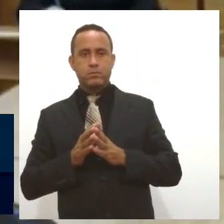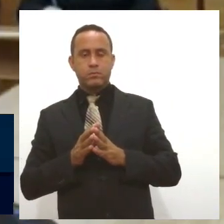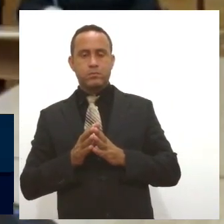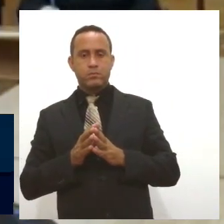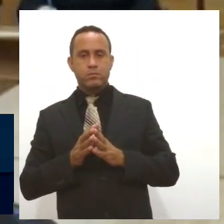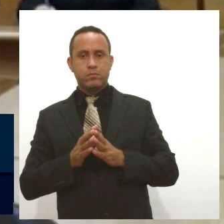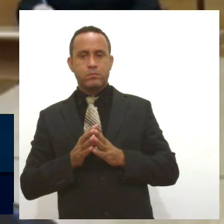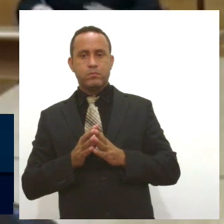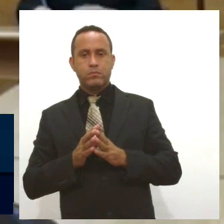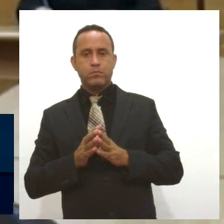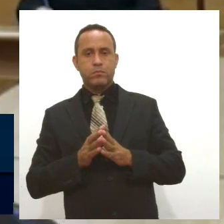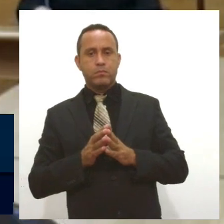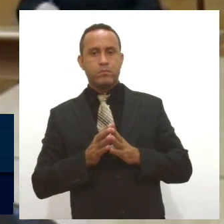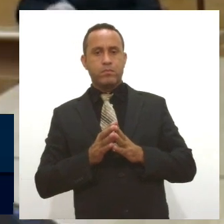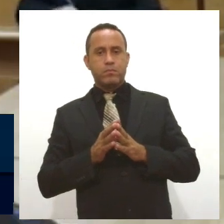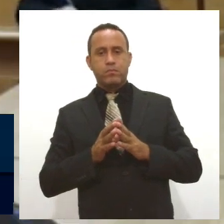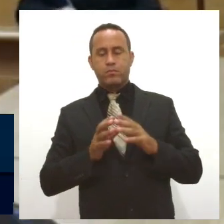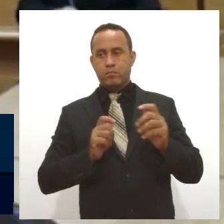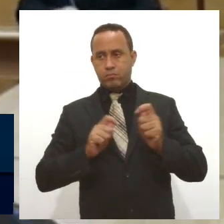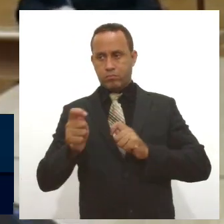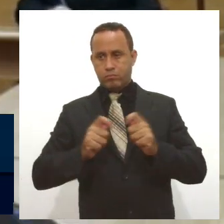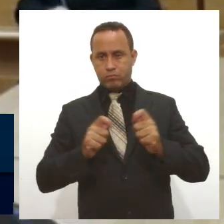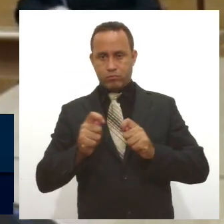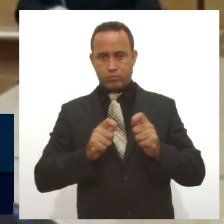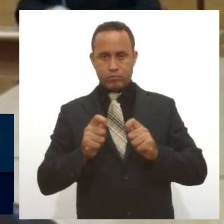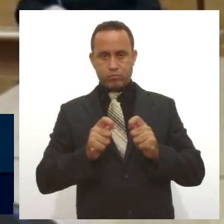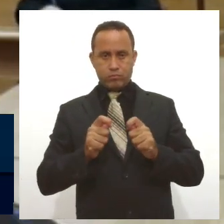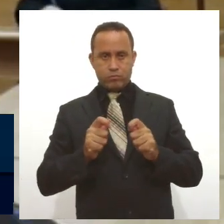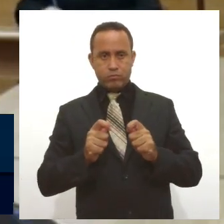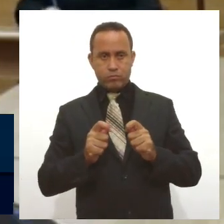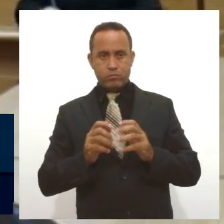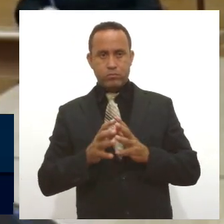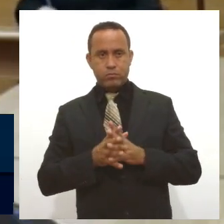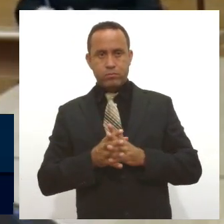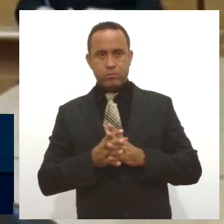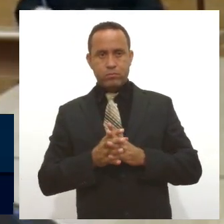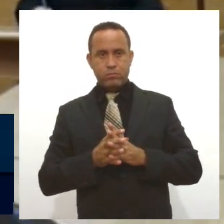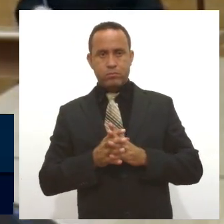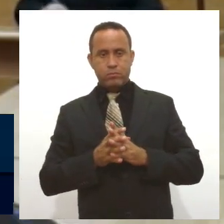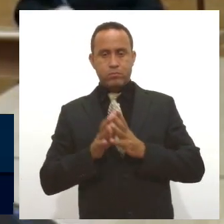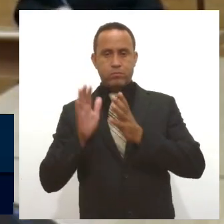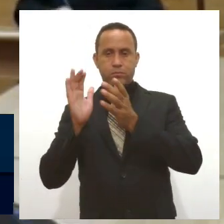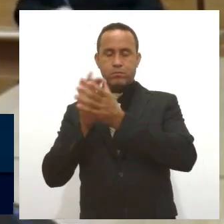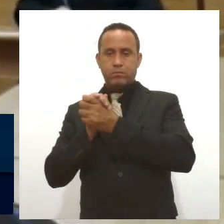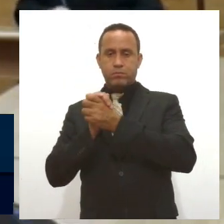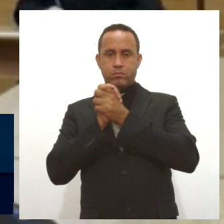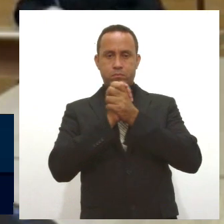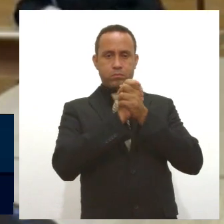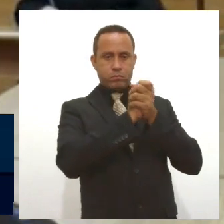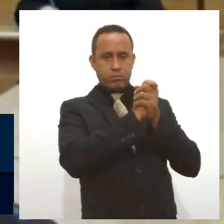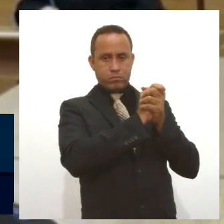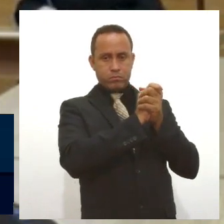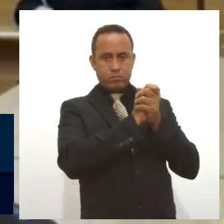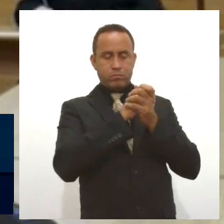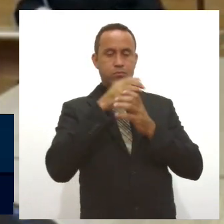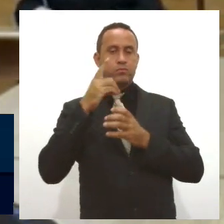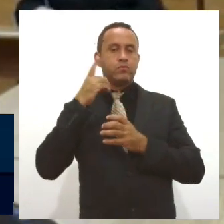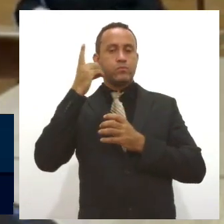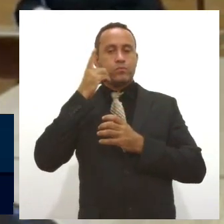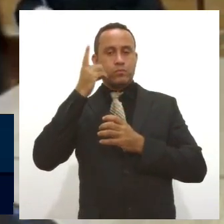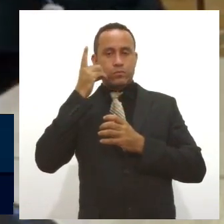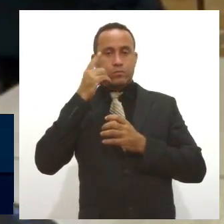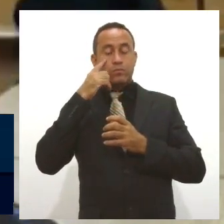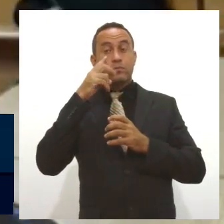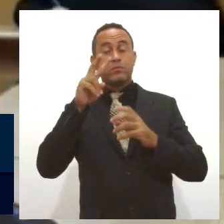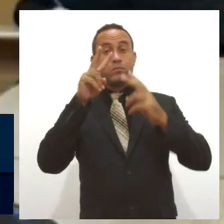mas enquanto isso está sendo resolvido, eu aproveito então para cumprimentar os demais deputados que estão